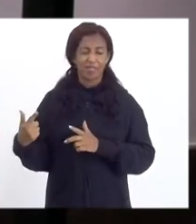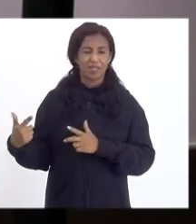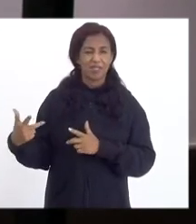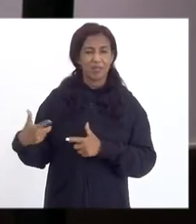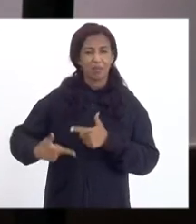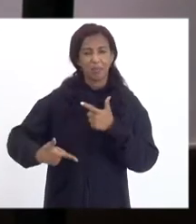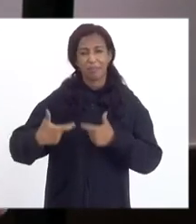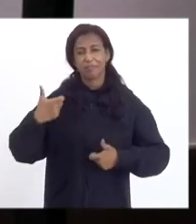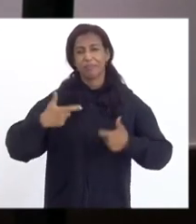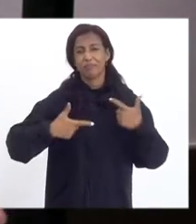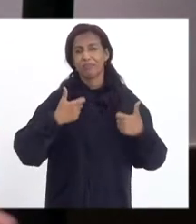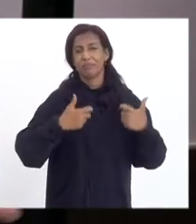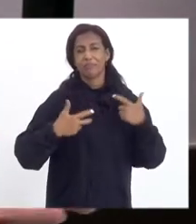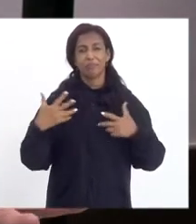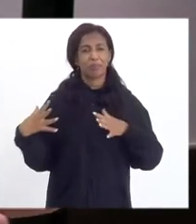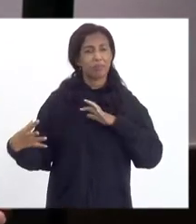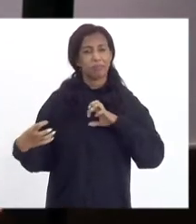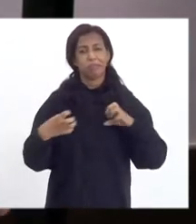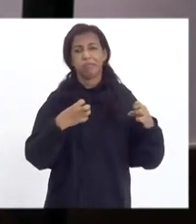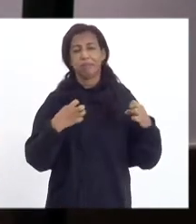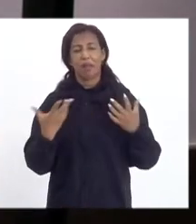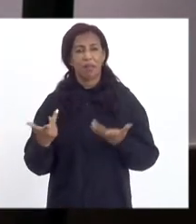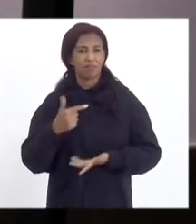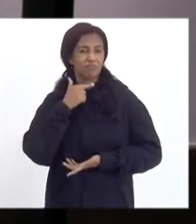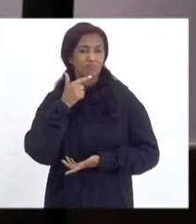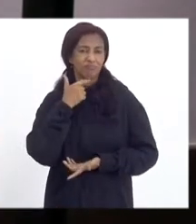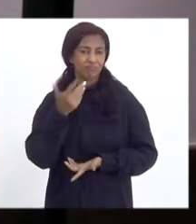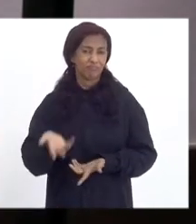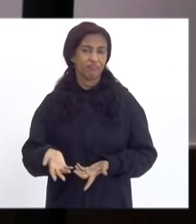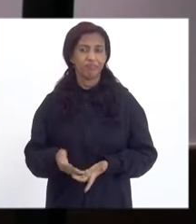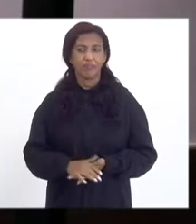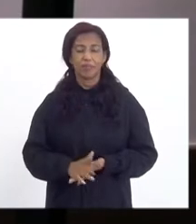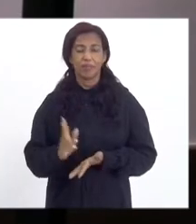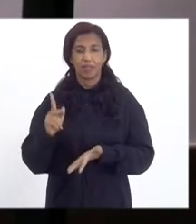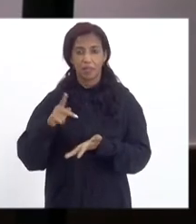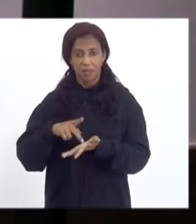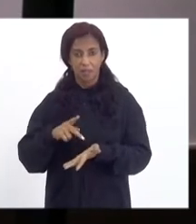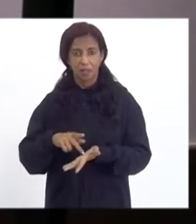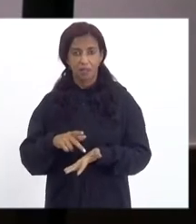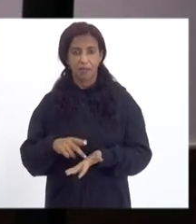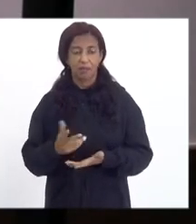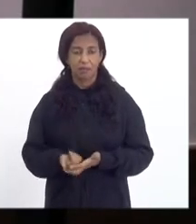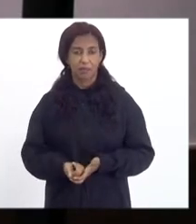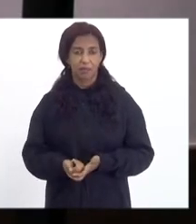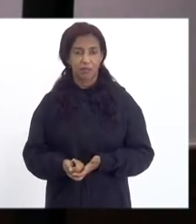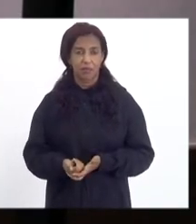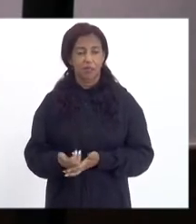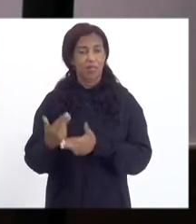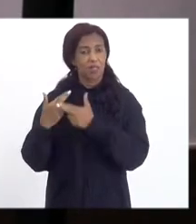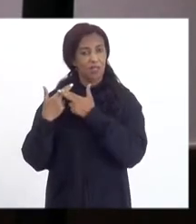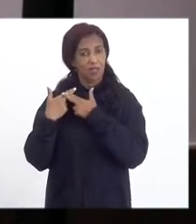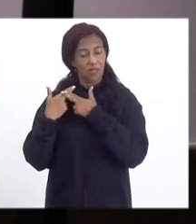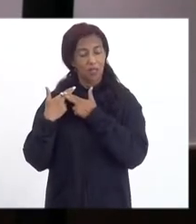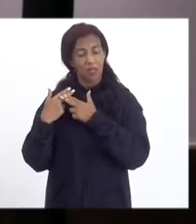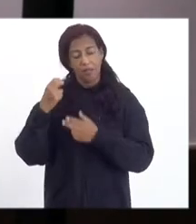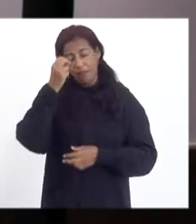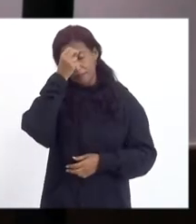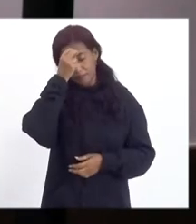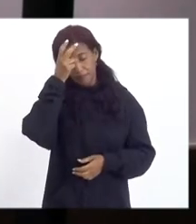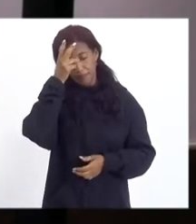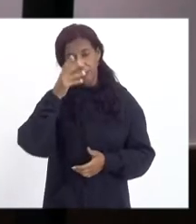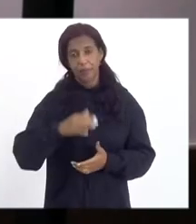uma discussão imensa, sem efetividade nenhuma, e realmente a competência é municipal.